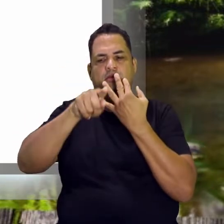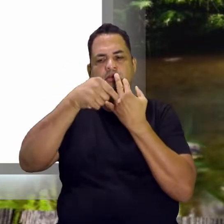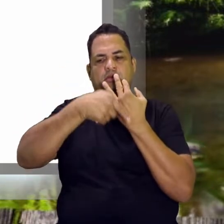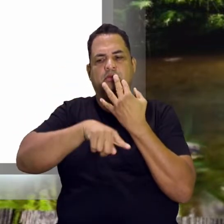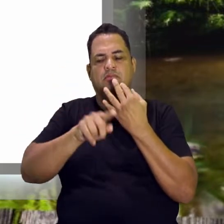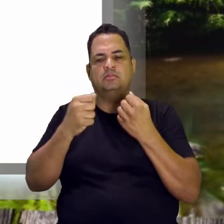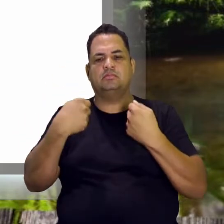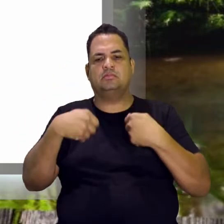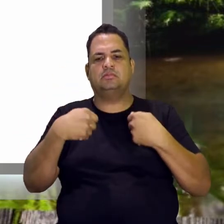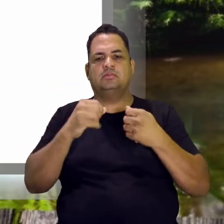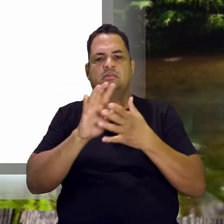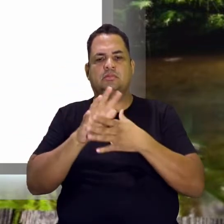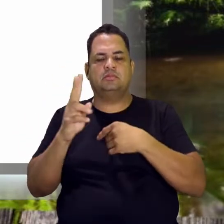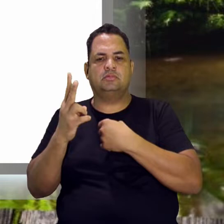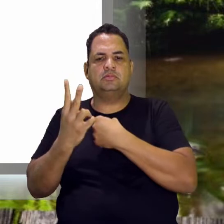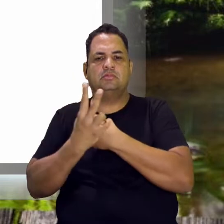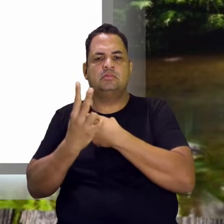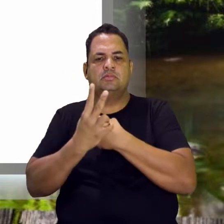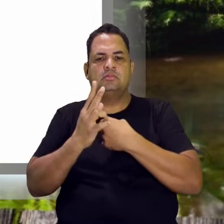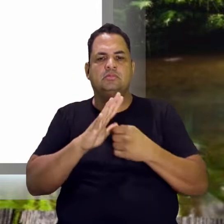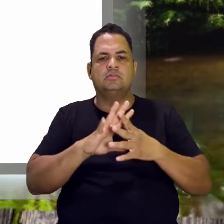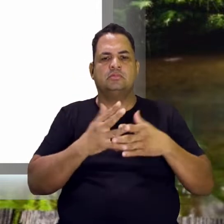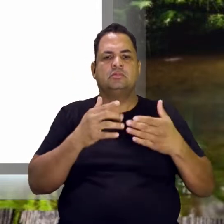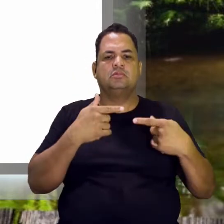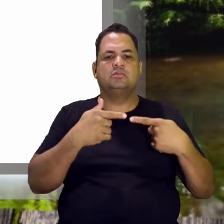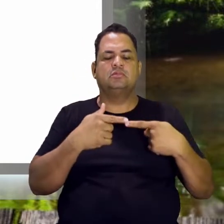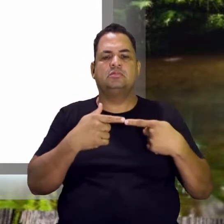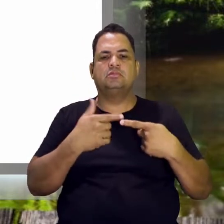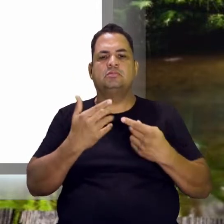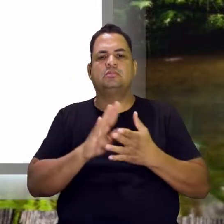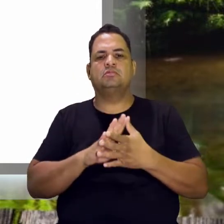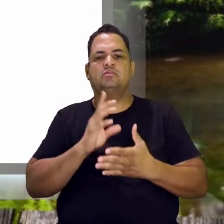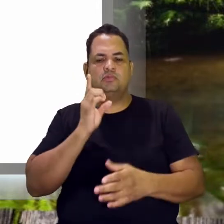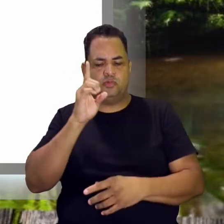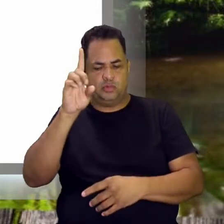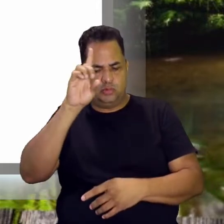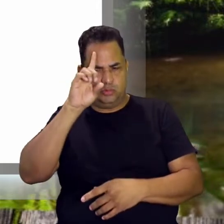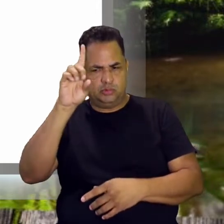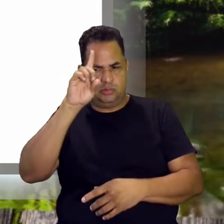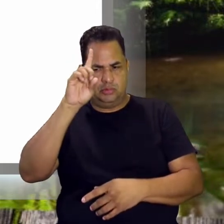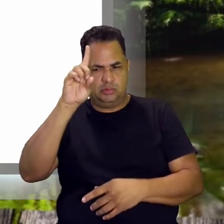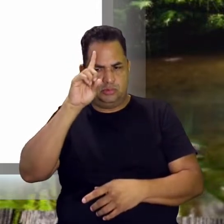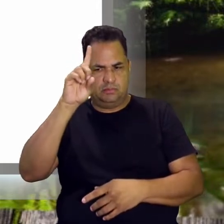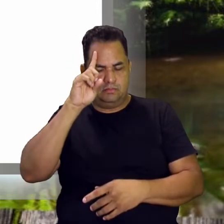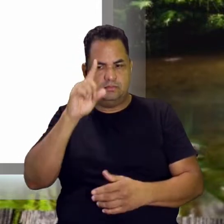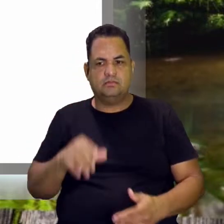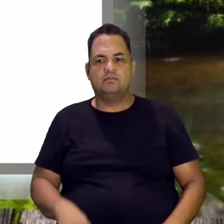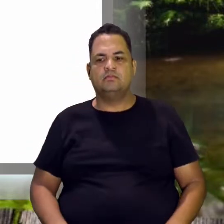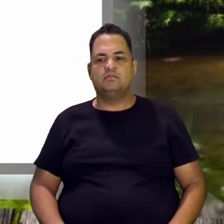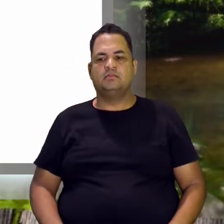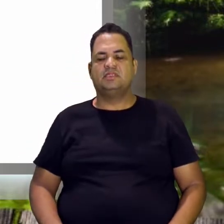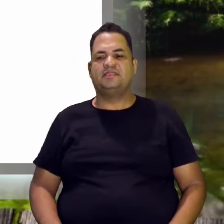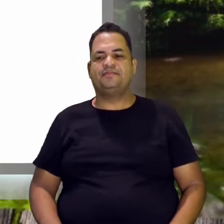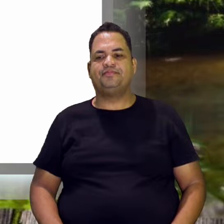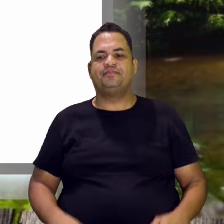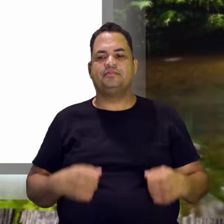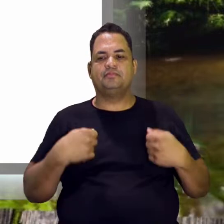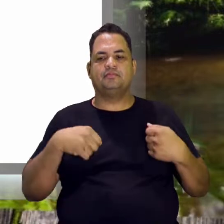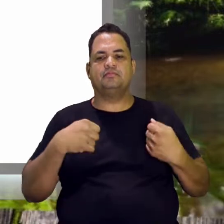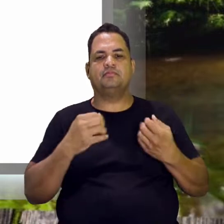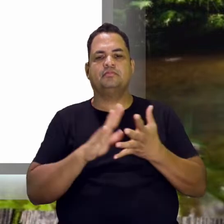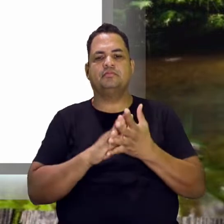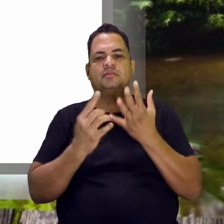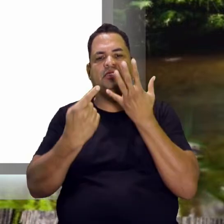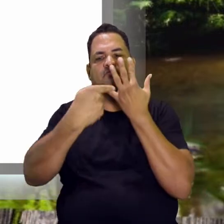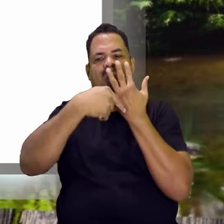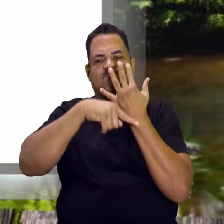Porque a gente entra em contato com esses micro-organismos diariamente. Para isso, precisa estar com o sistema